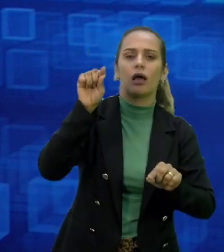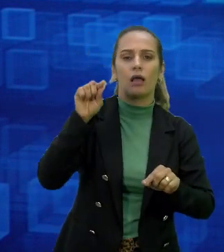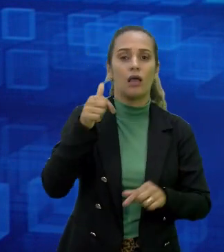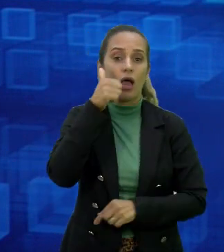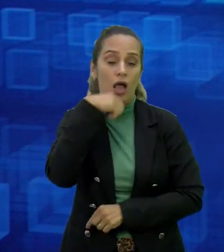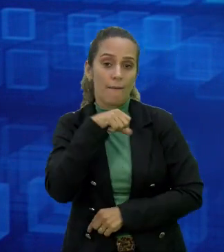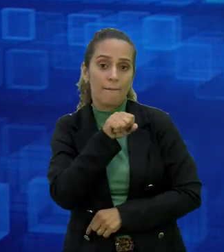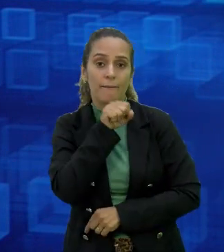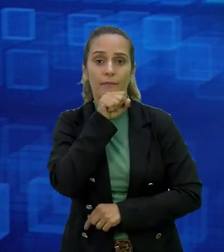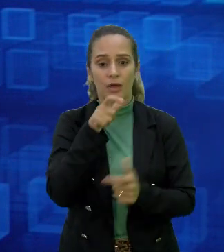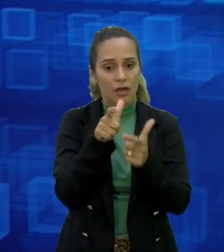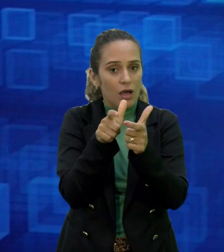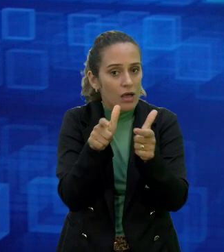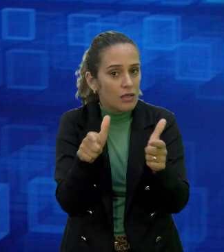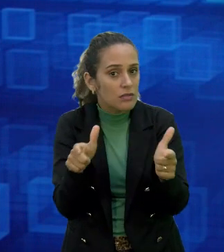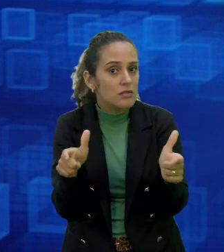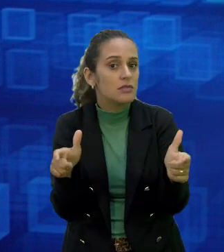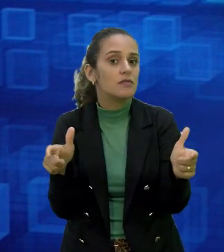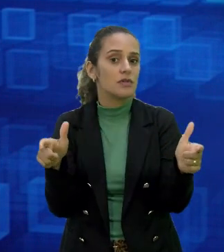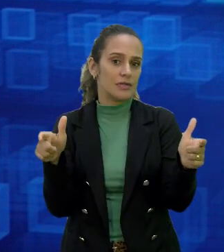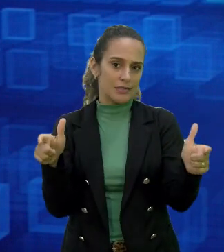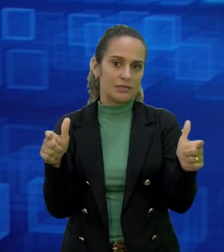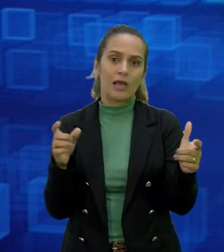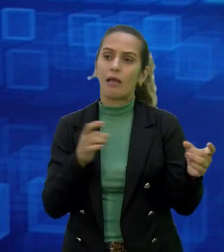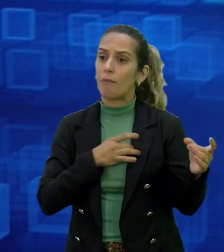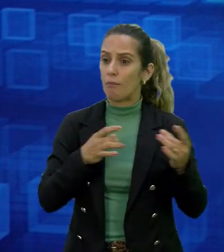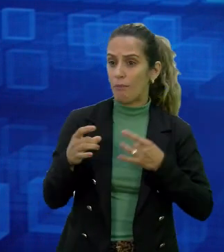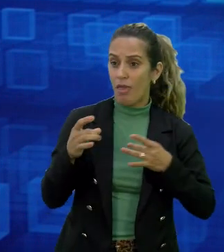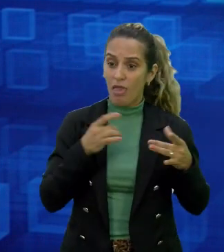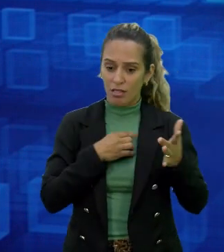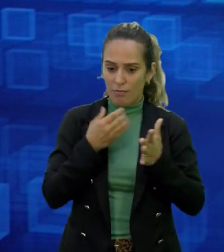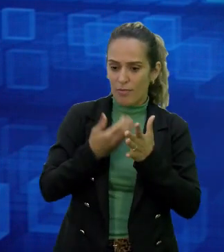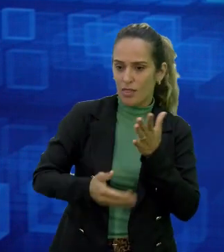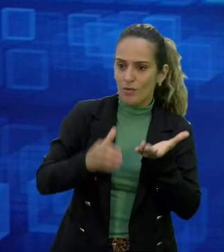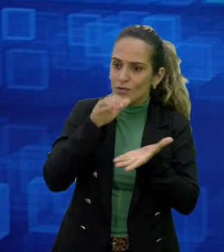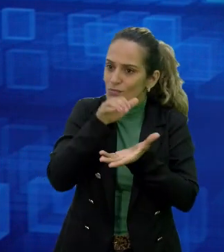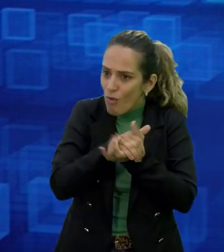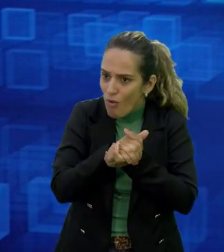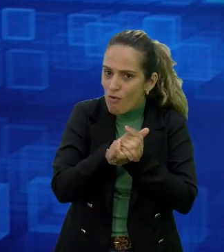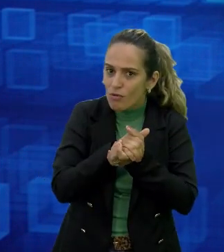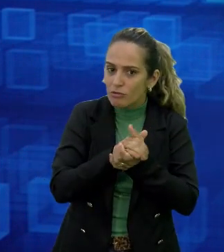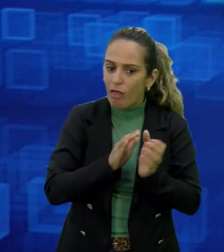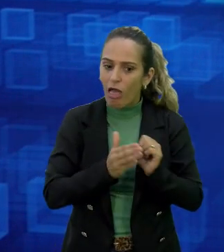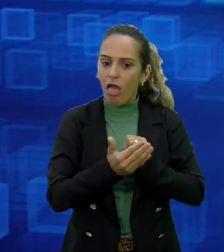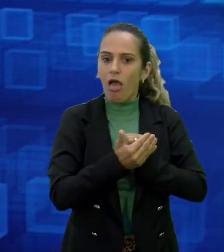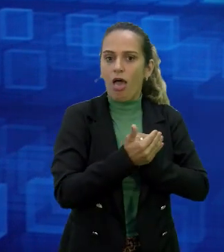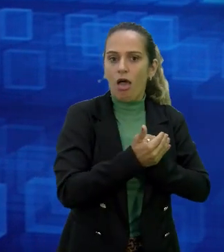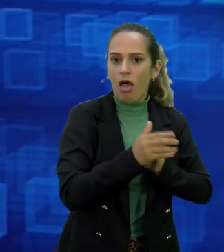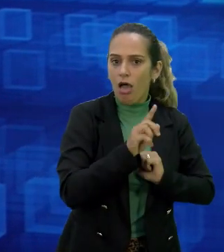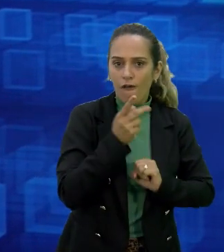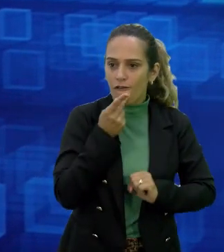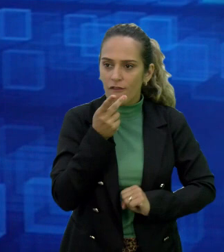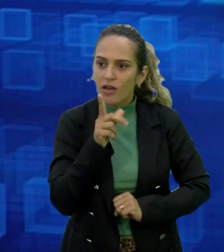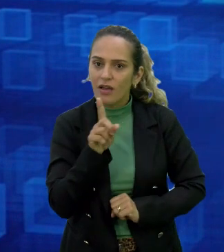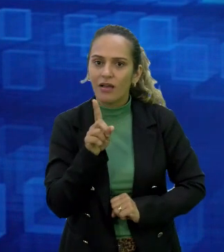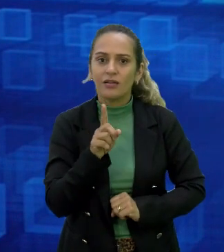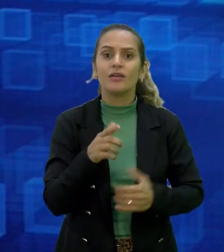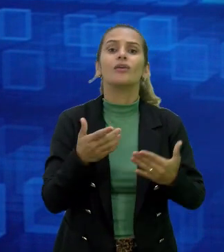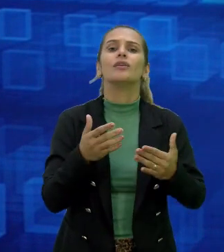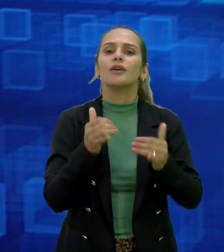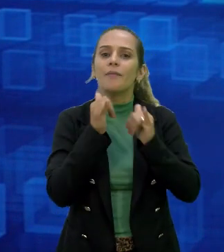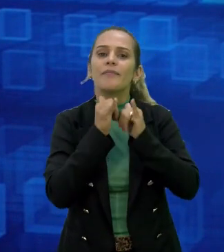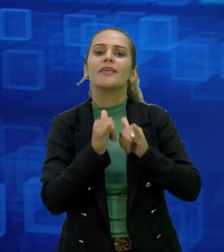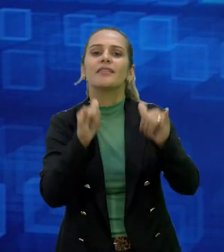a mãe na maioria das vezes por ter medo de perder o parceiro e coberta isso qual a sua mensagem